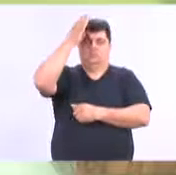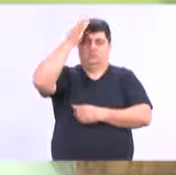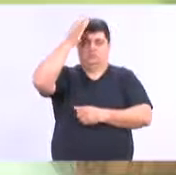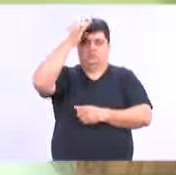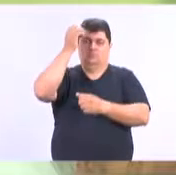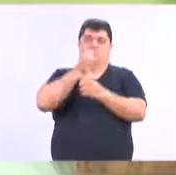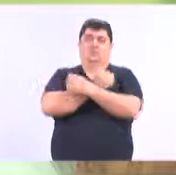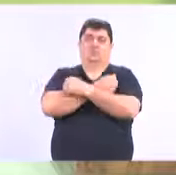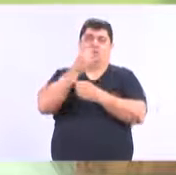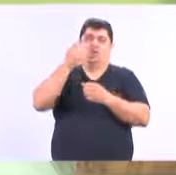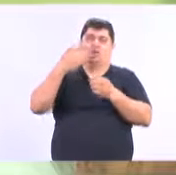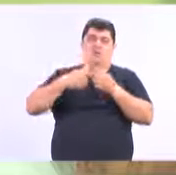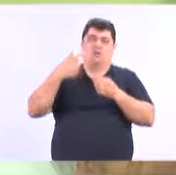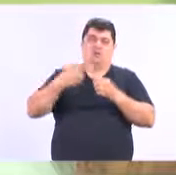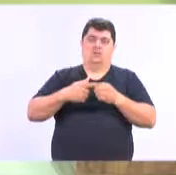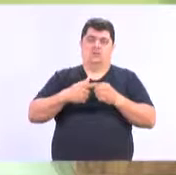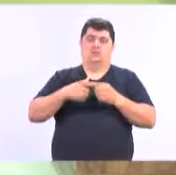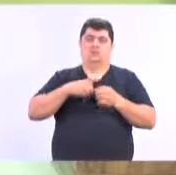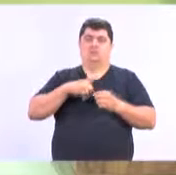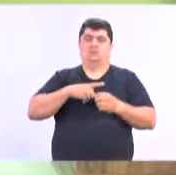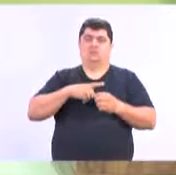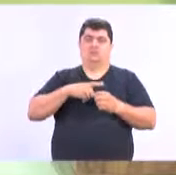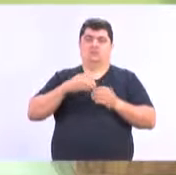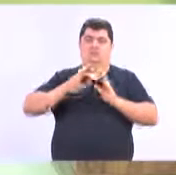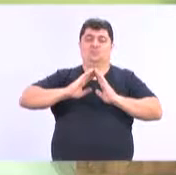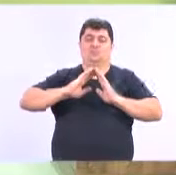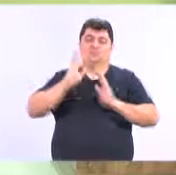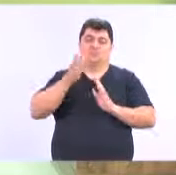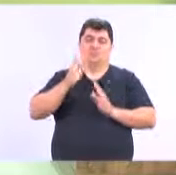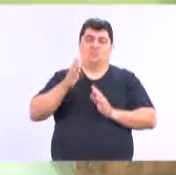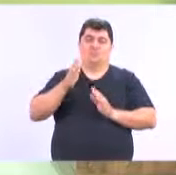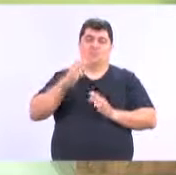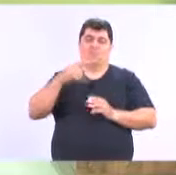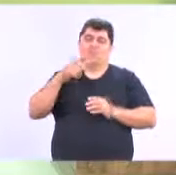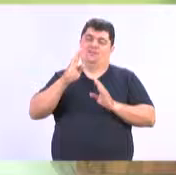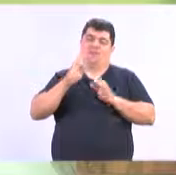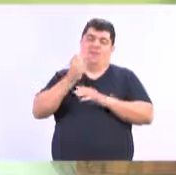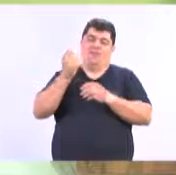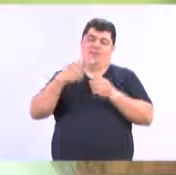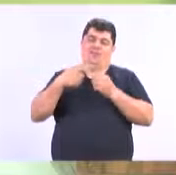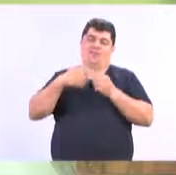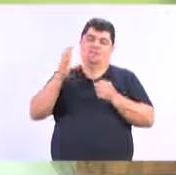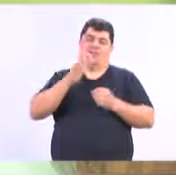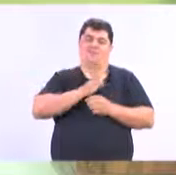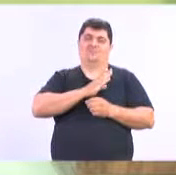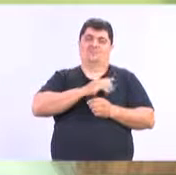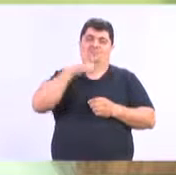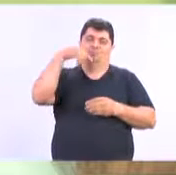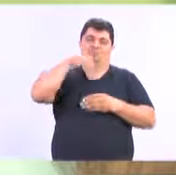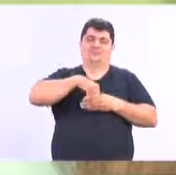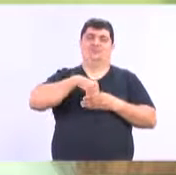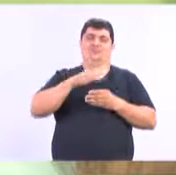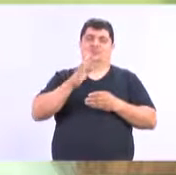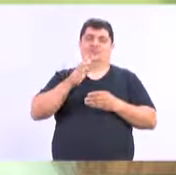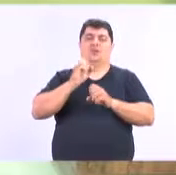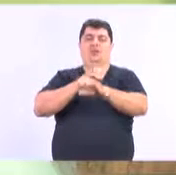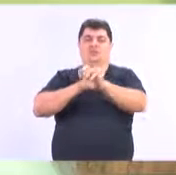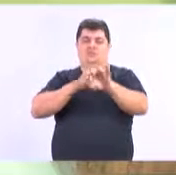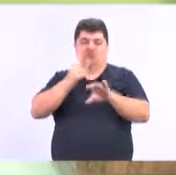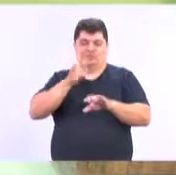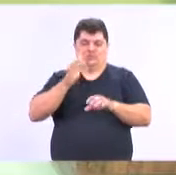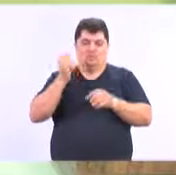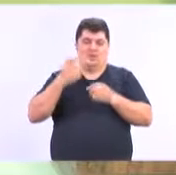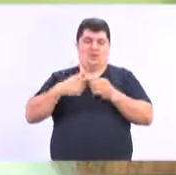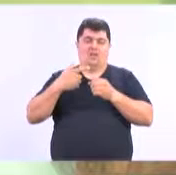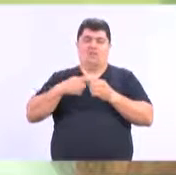mandar um abraço para a Ariquemes. A Ariquemes está cobrando aqui, na verdade a Ariquemes mora no meu coração. Estive um tempo ministrando aulas em Ariquemes, então